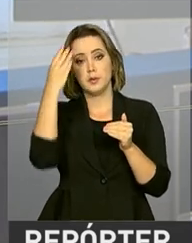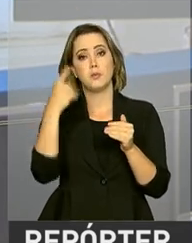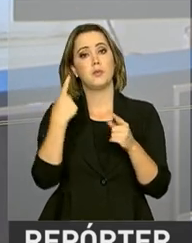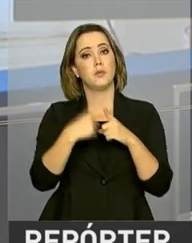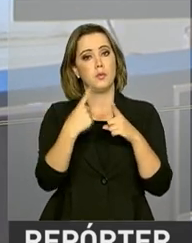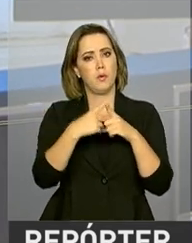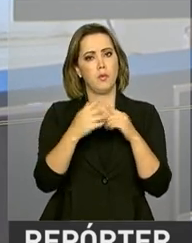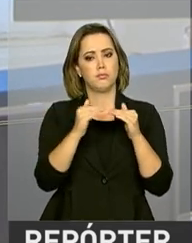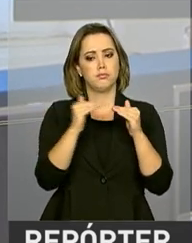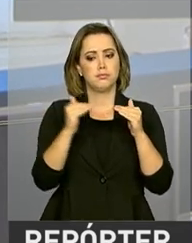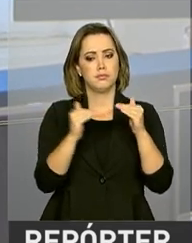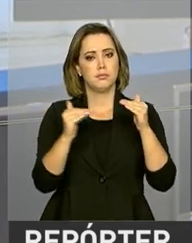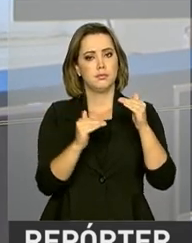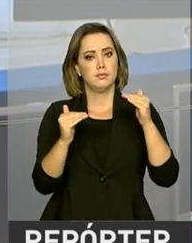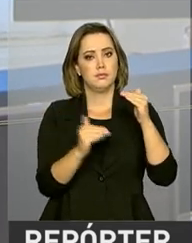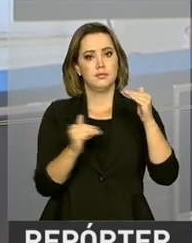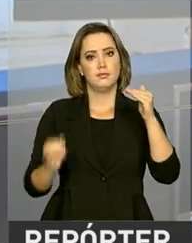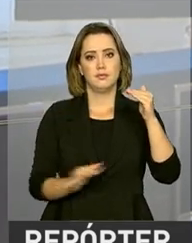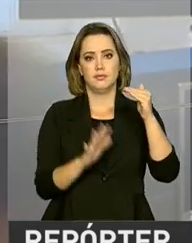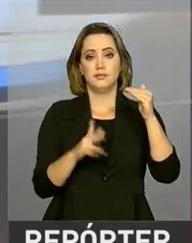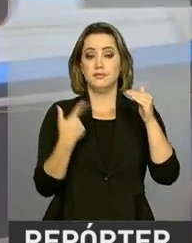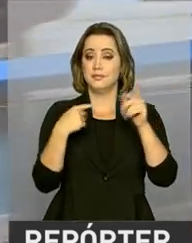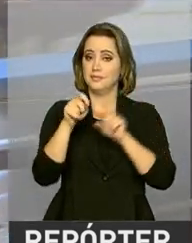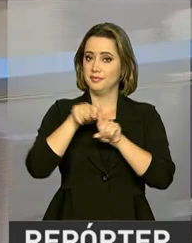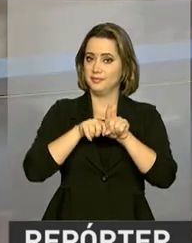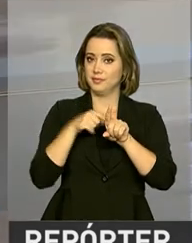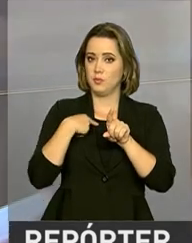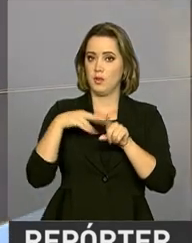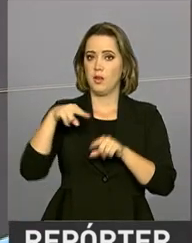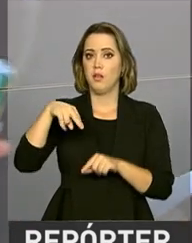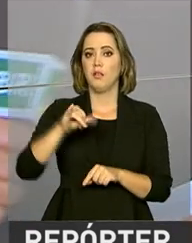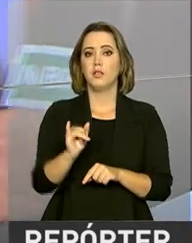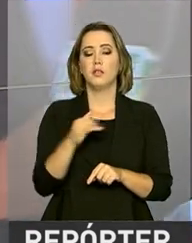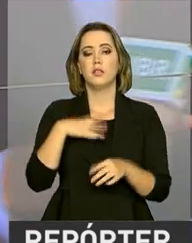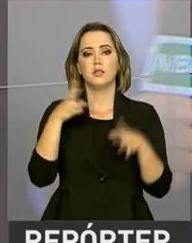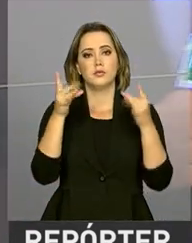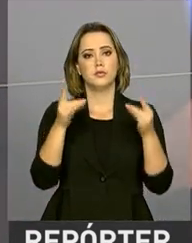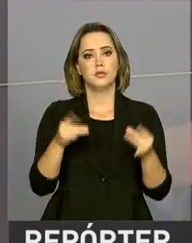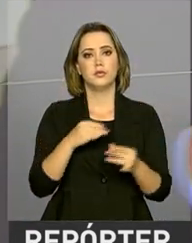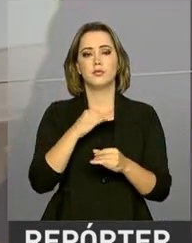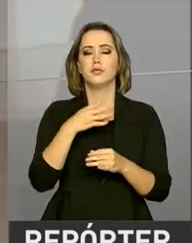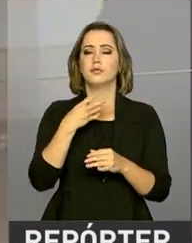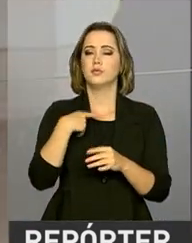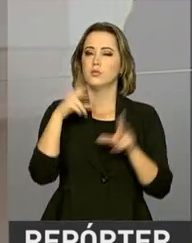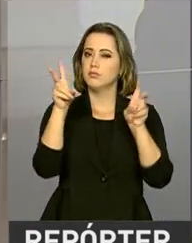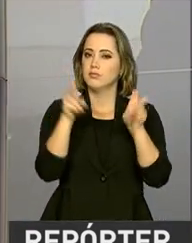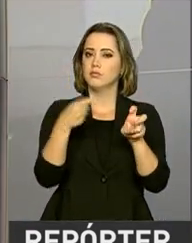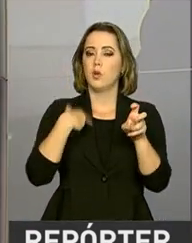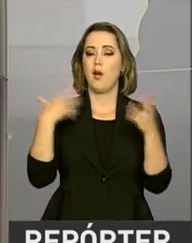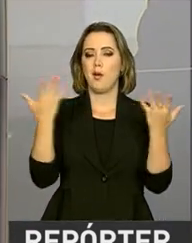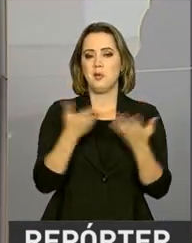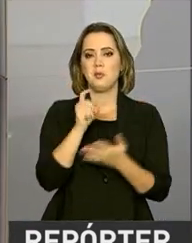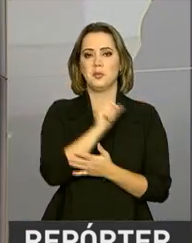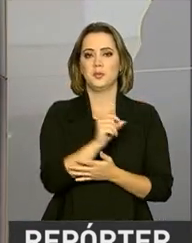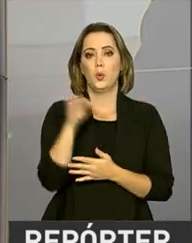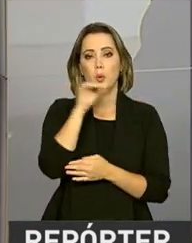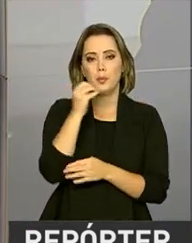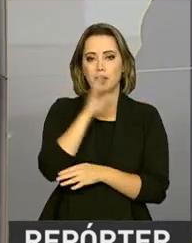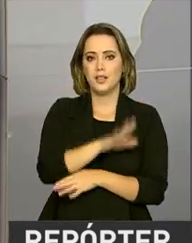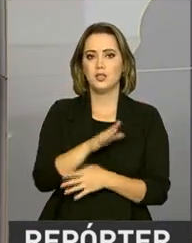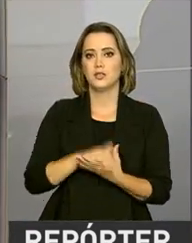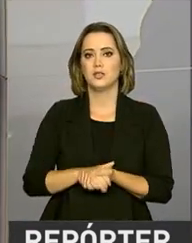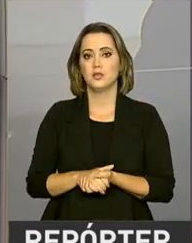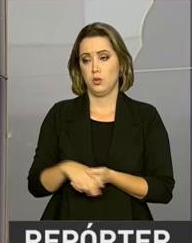desacelerar a inflação no mês passado o repórter nem pereira tem detalhes sobre esse assunto pra gente olá boa tarde